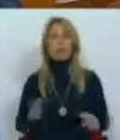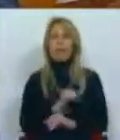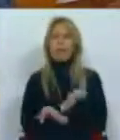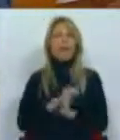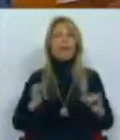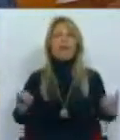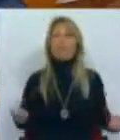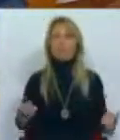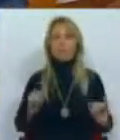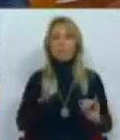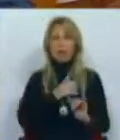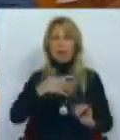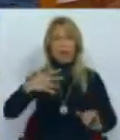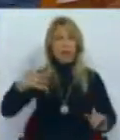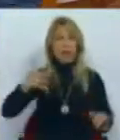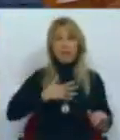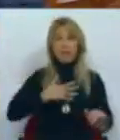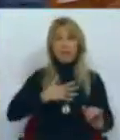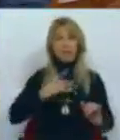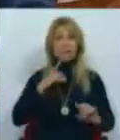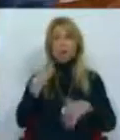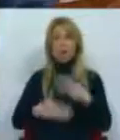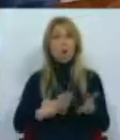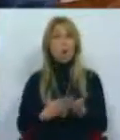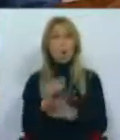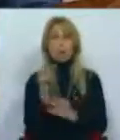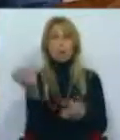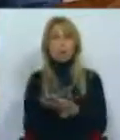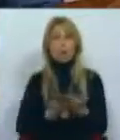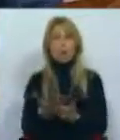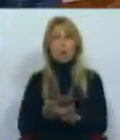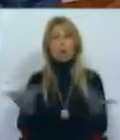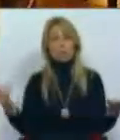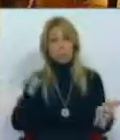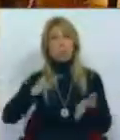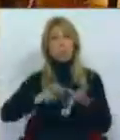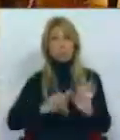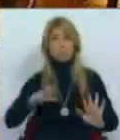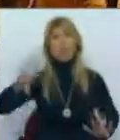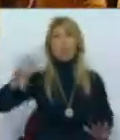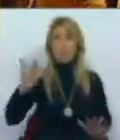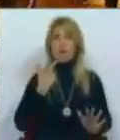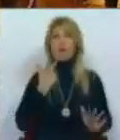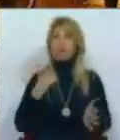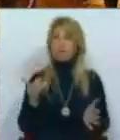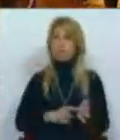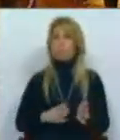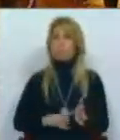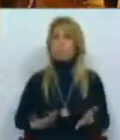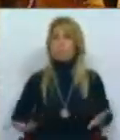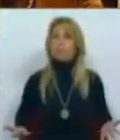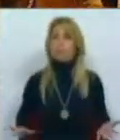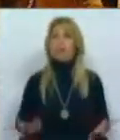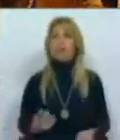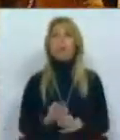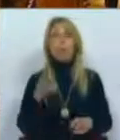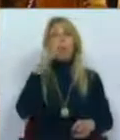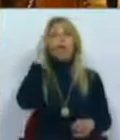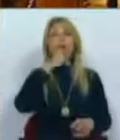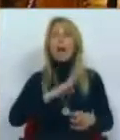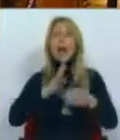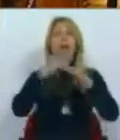de realizar negócios que são vitais e que são vitais para o país, porque quem não tem acesso a seguro de